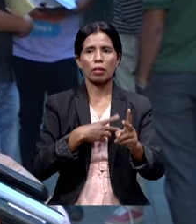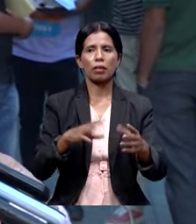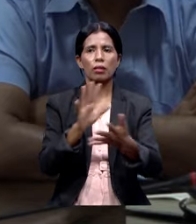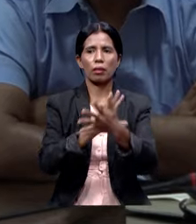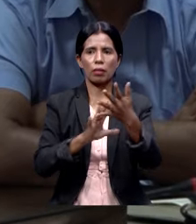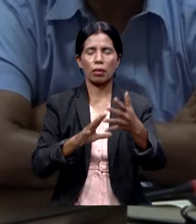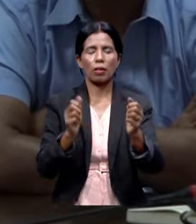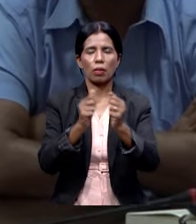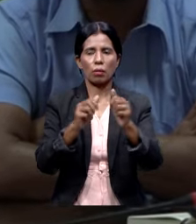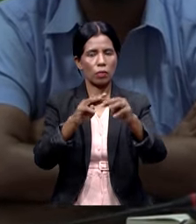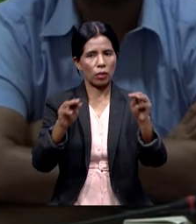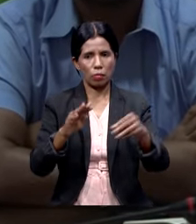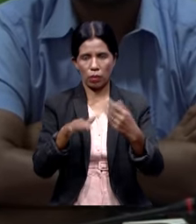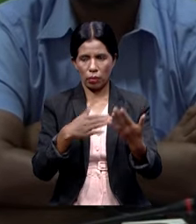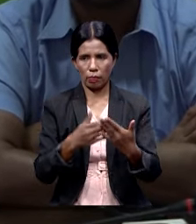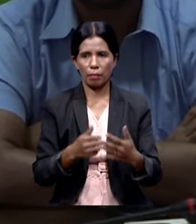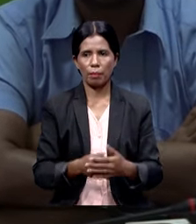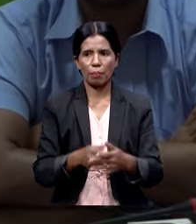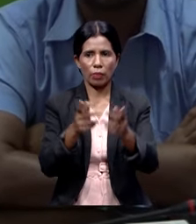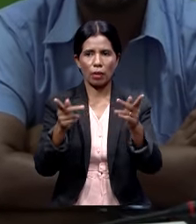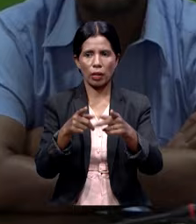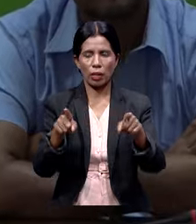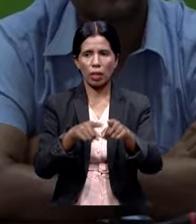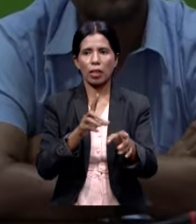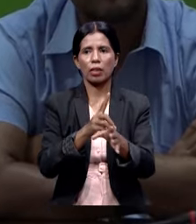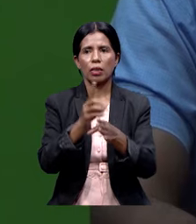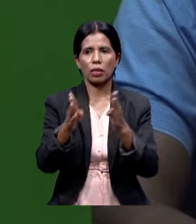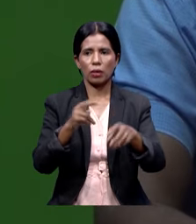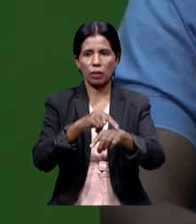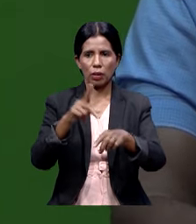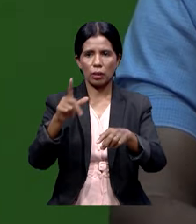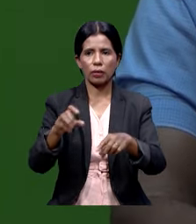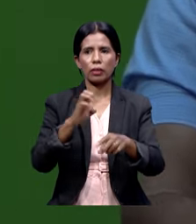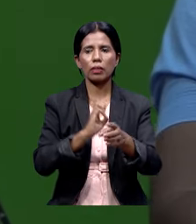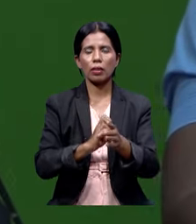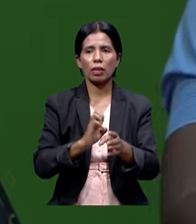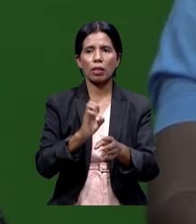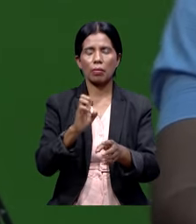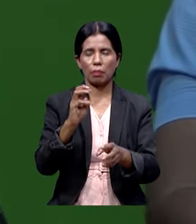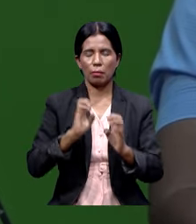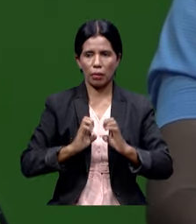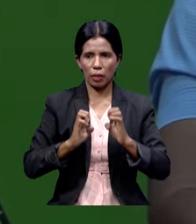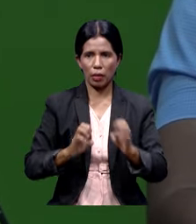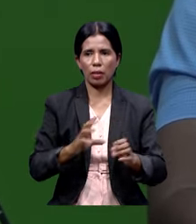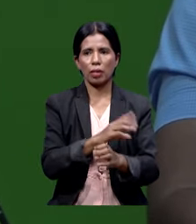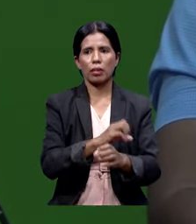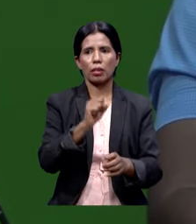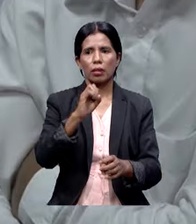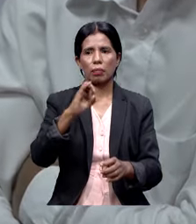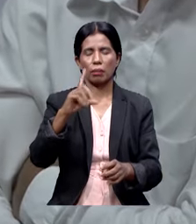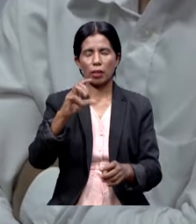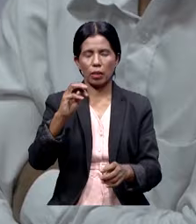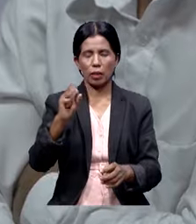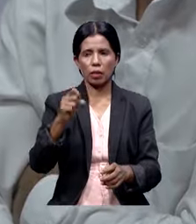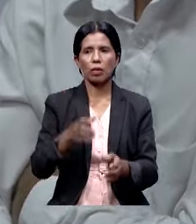kontrato ho munisipiu sira. Iha Fatin Hanesan, Diretor Nasional Ambulância Emergência Médica IP, Simplício Amaral de Deus, husu